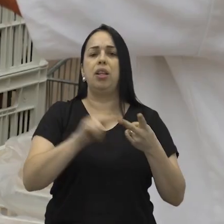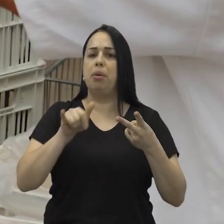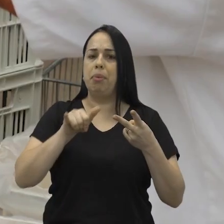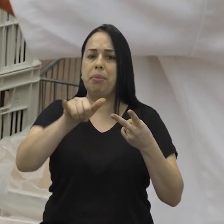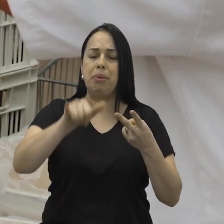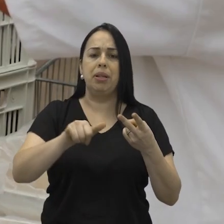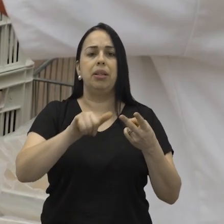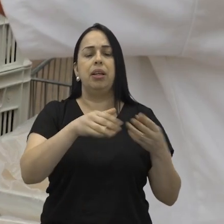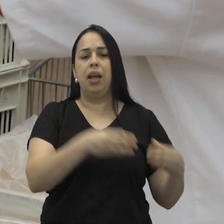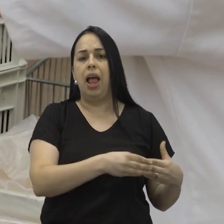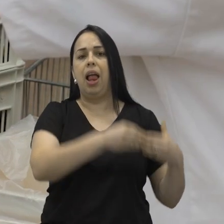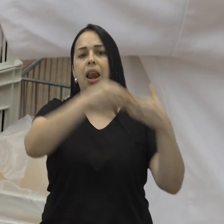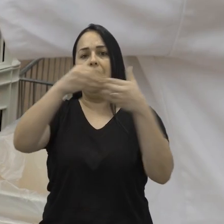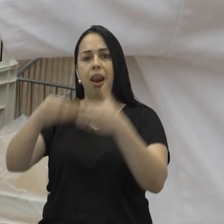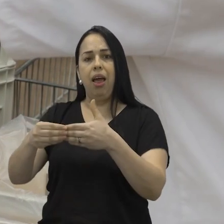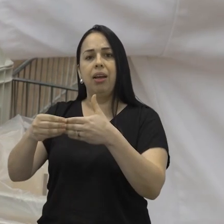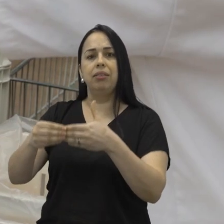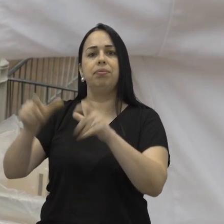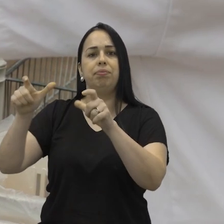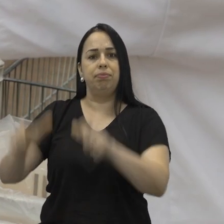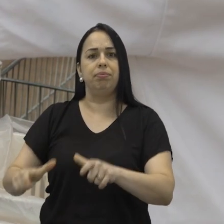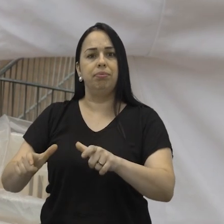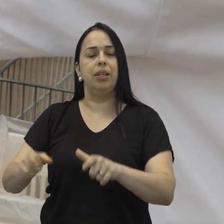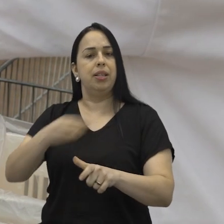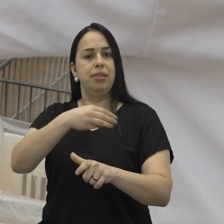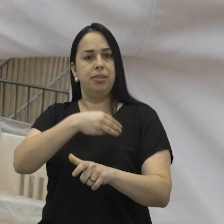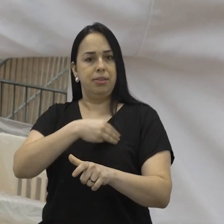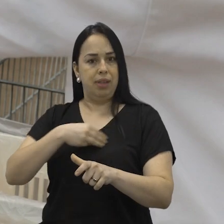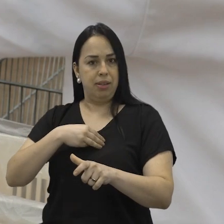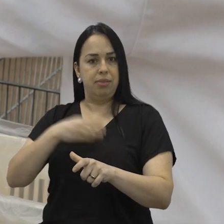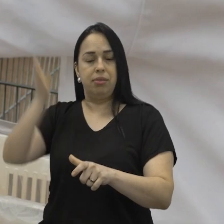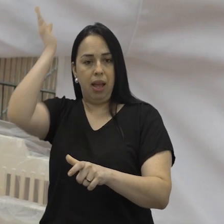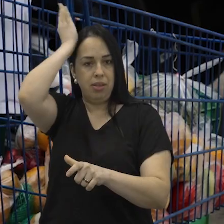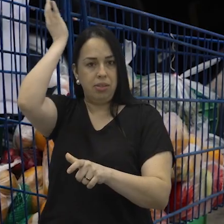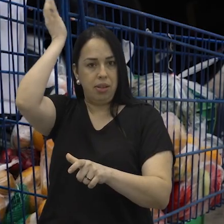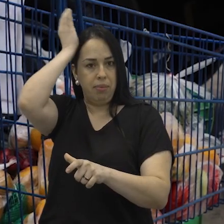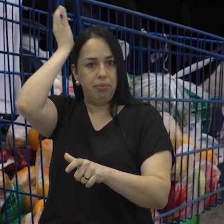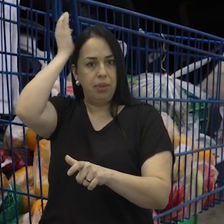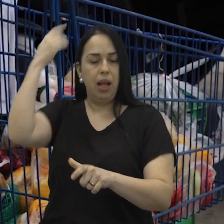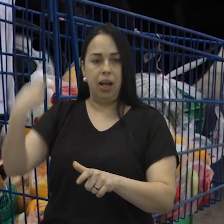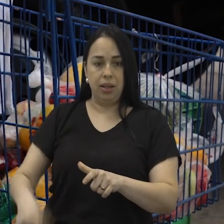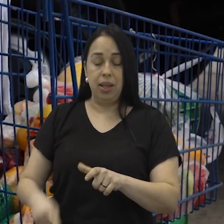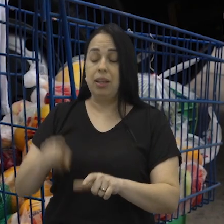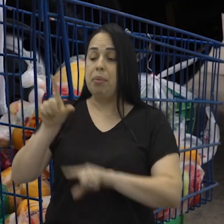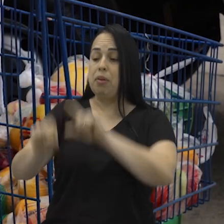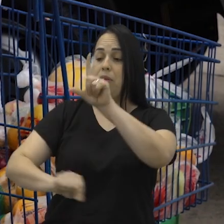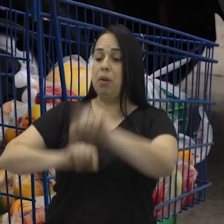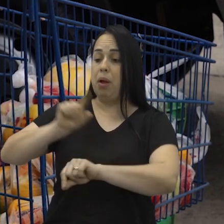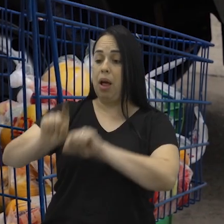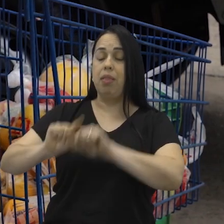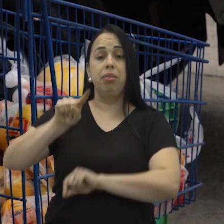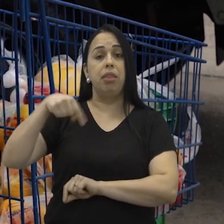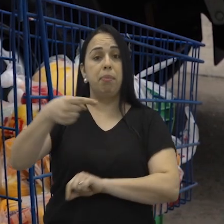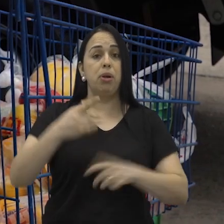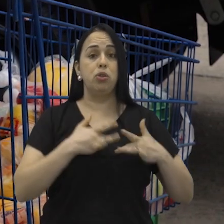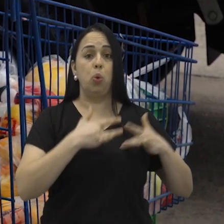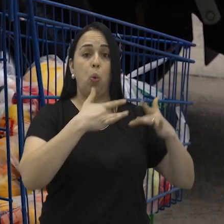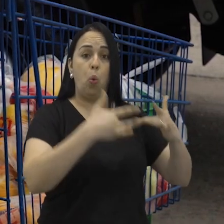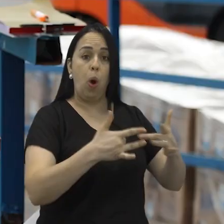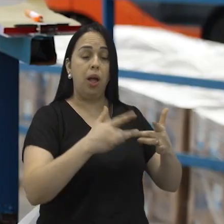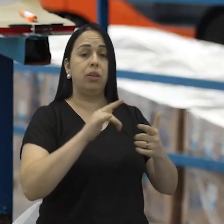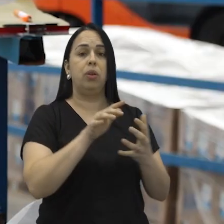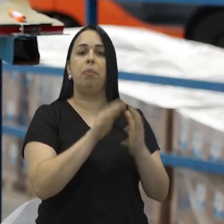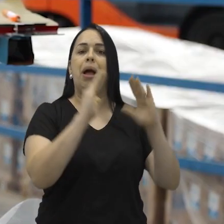mercados e transportadas para as instalações do Sesc Mesa Brasil. No local, os alimentos são separados e doados para